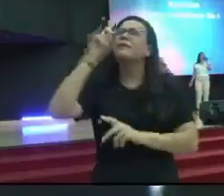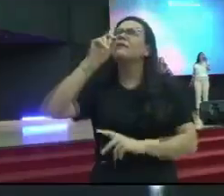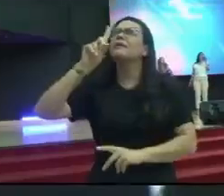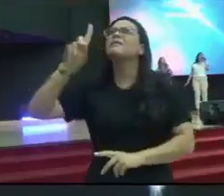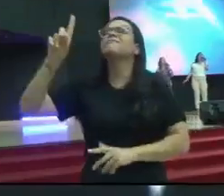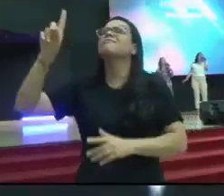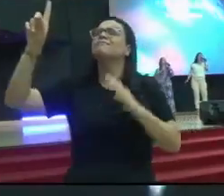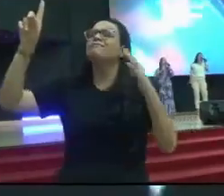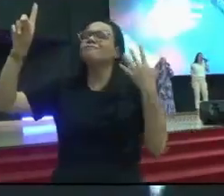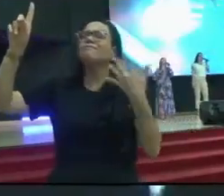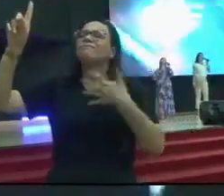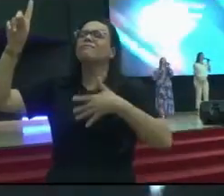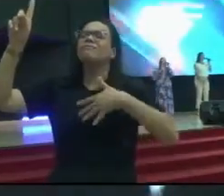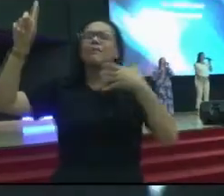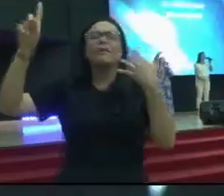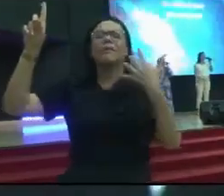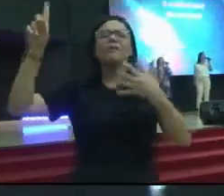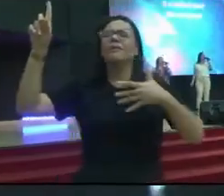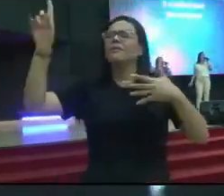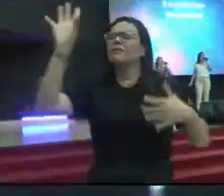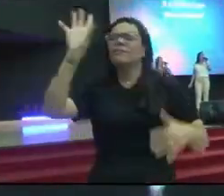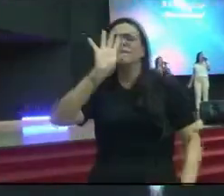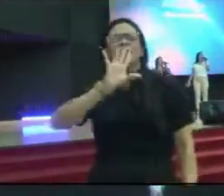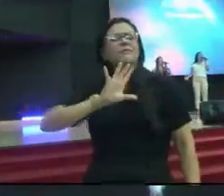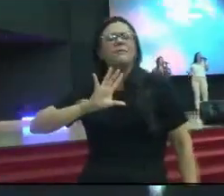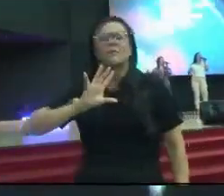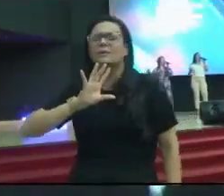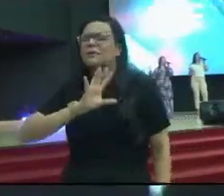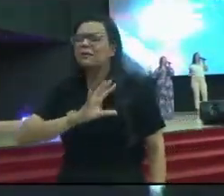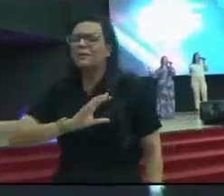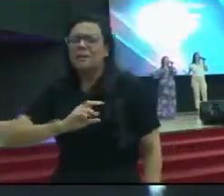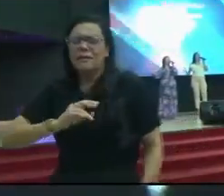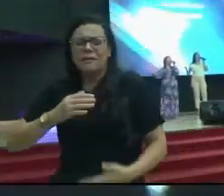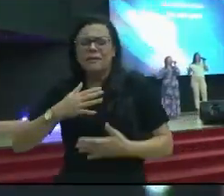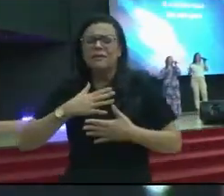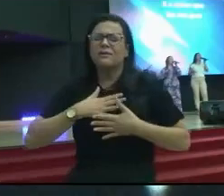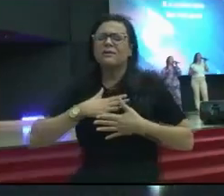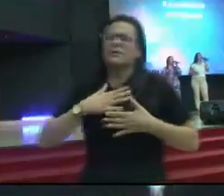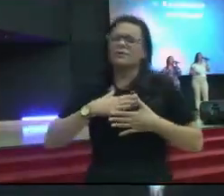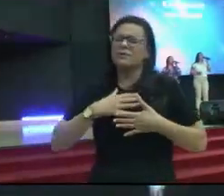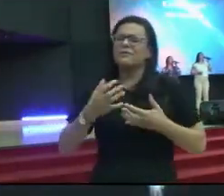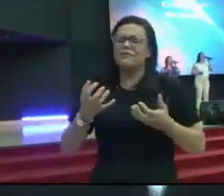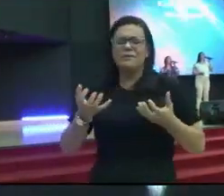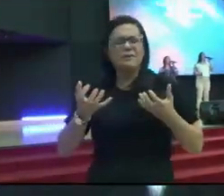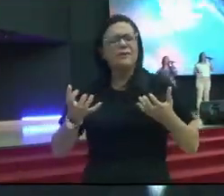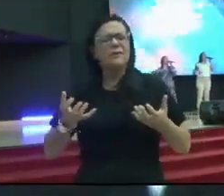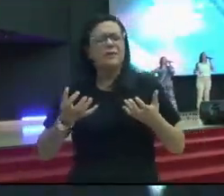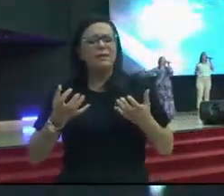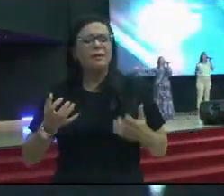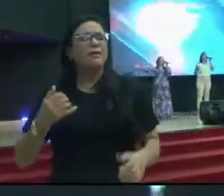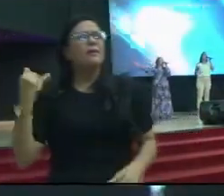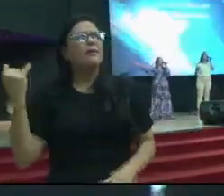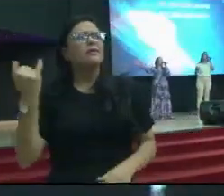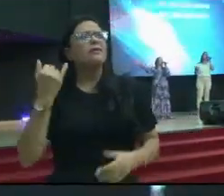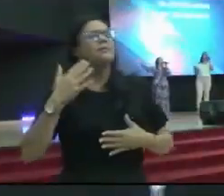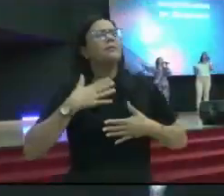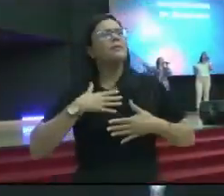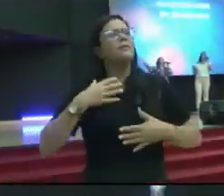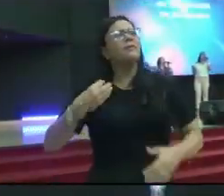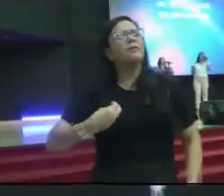maravilhoso Ele é e o tanto que Ele me quer.